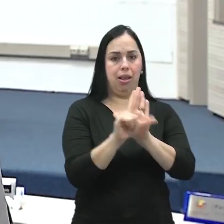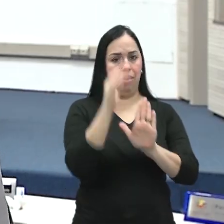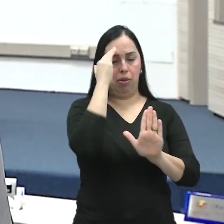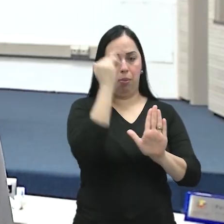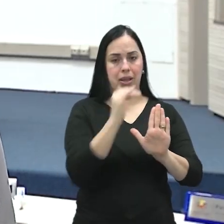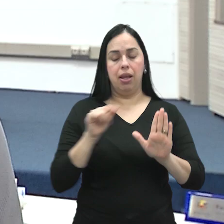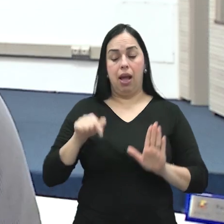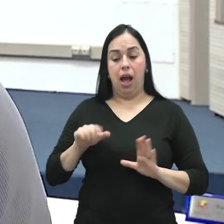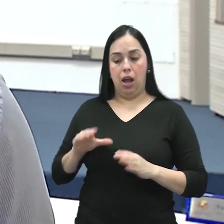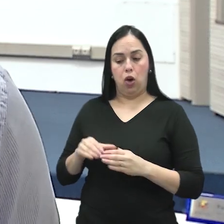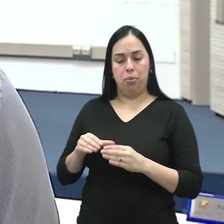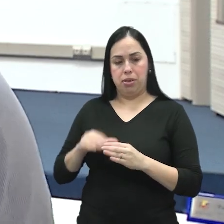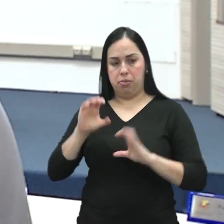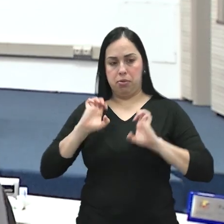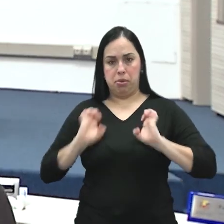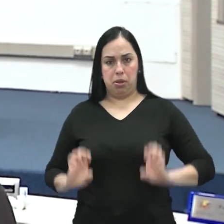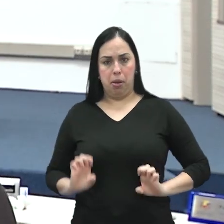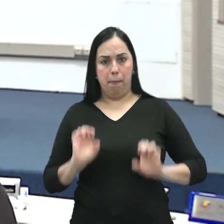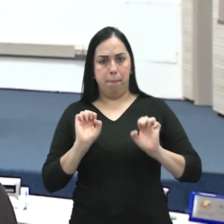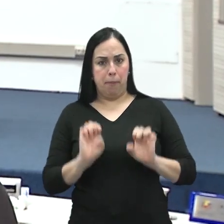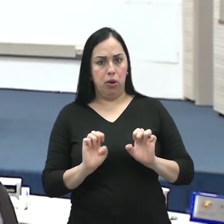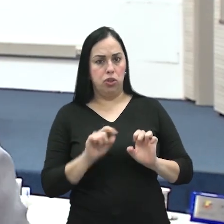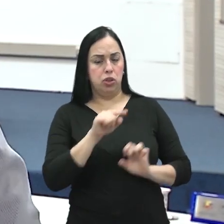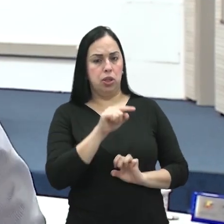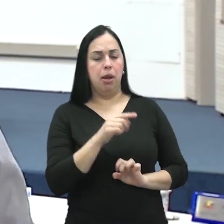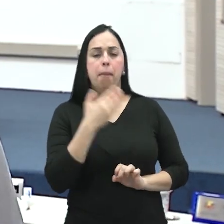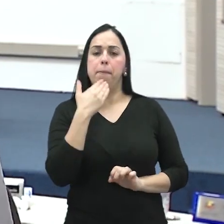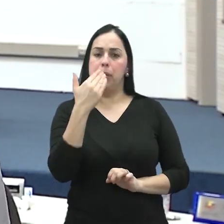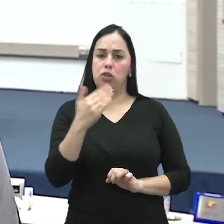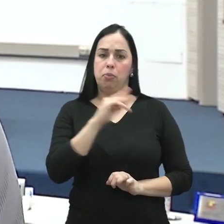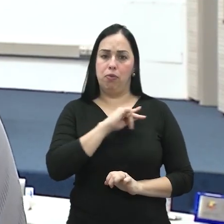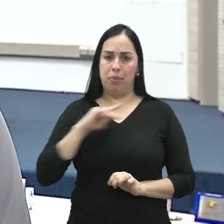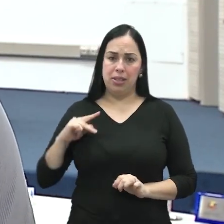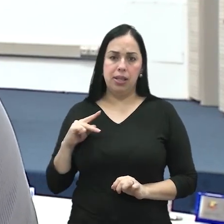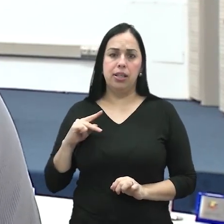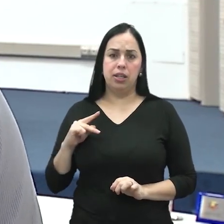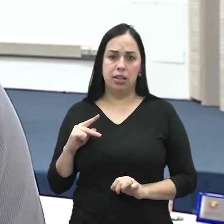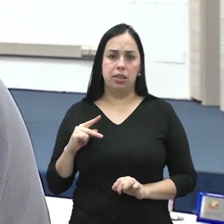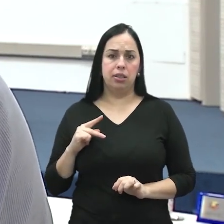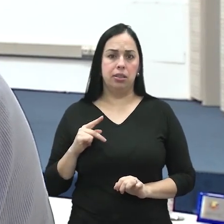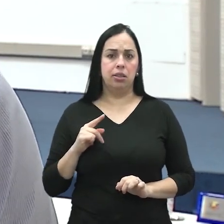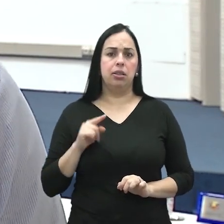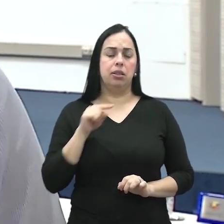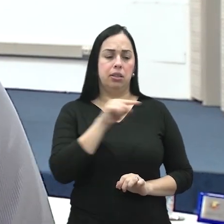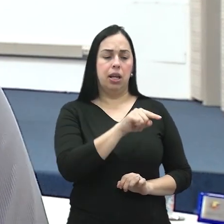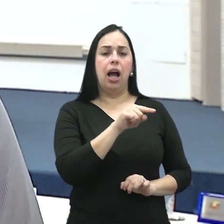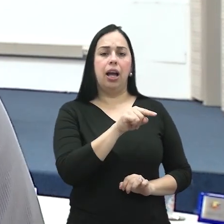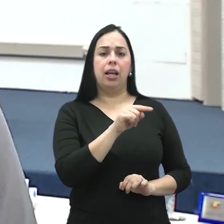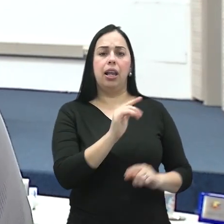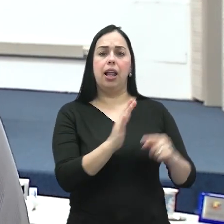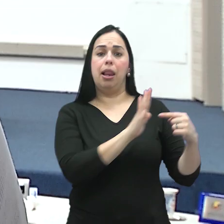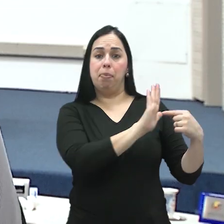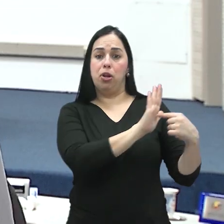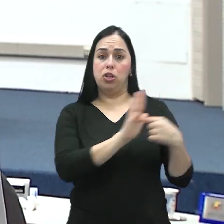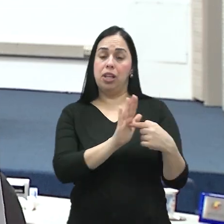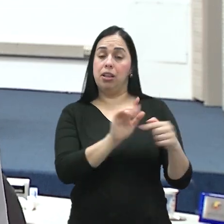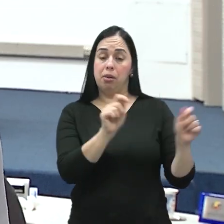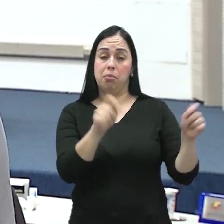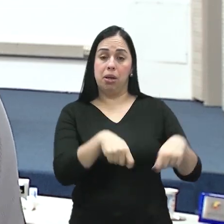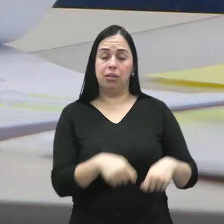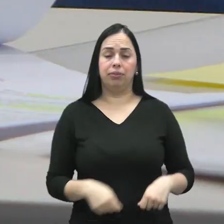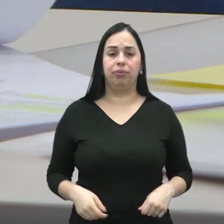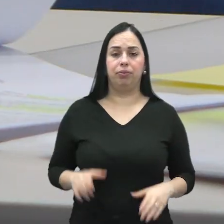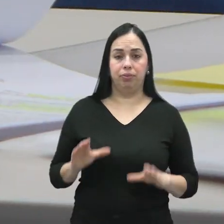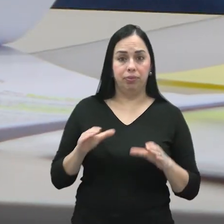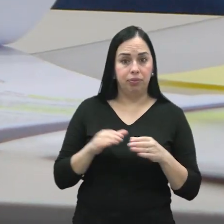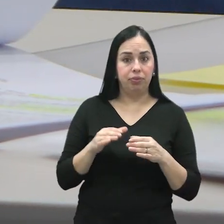a comissão de ética qualquer vereador pode chegar e mandar ao presidente, né, mandar aquela situação para a comissão